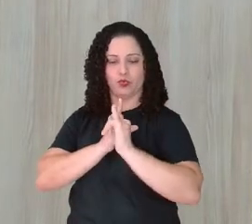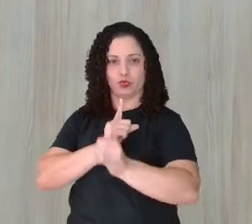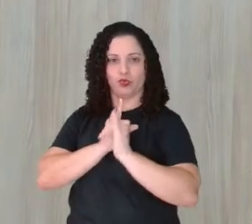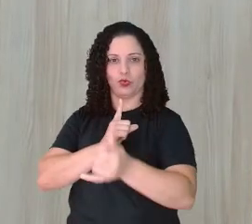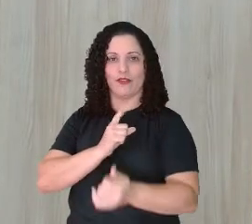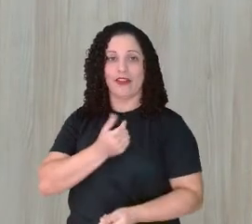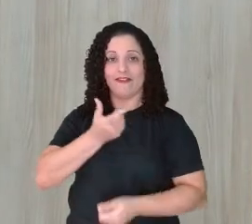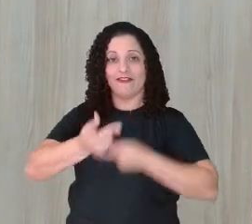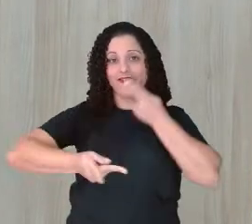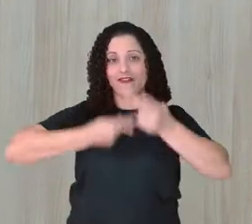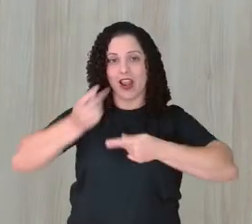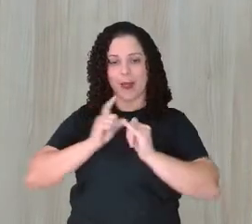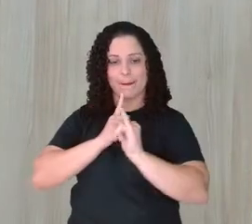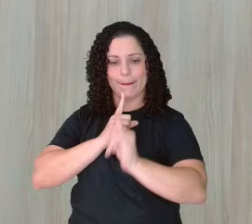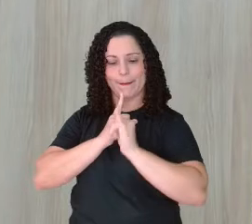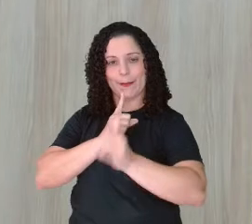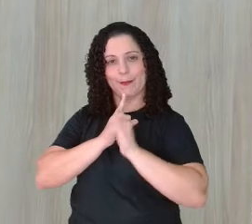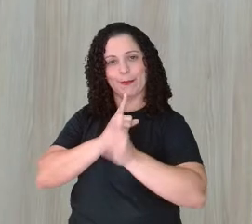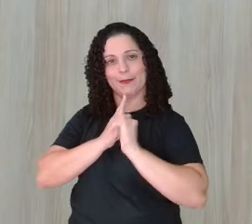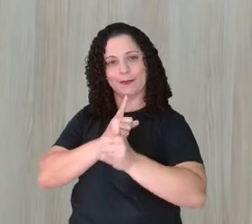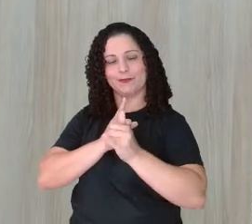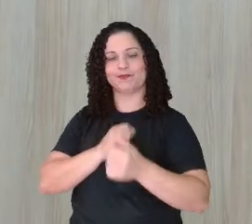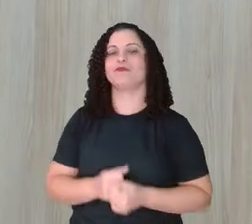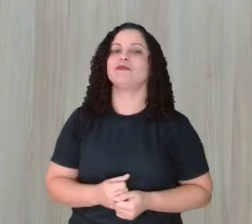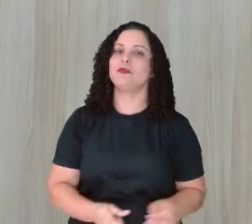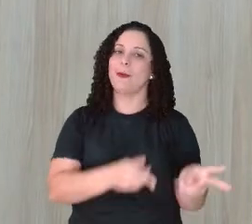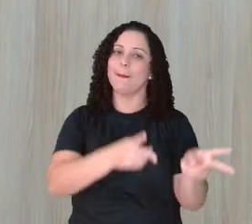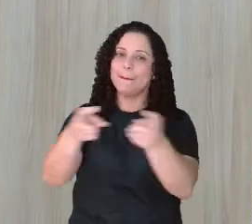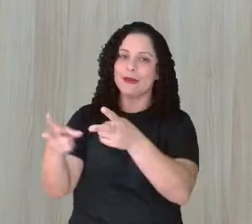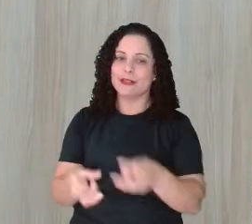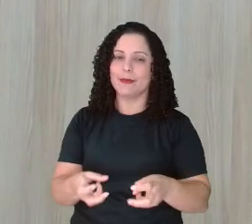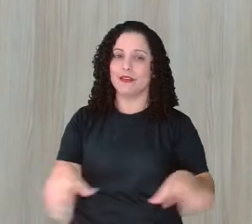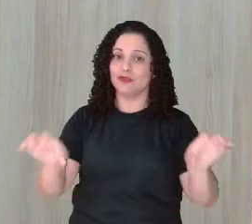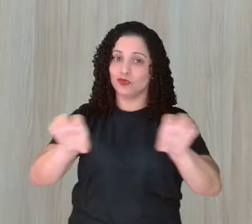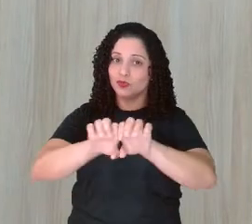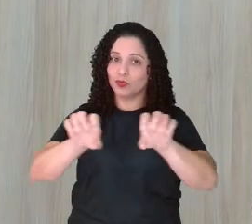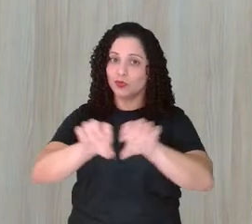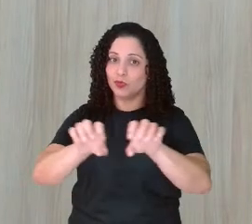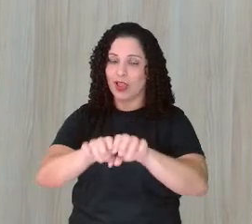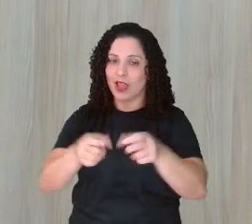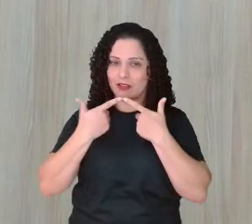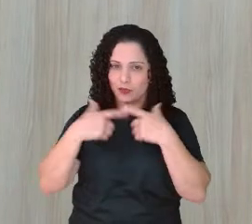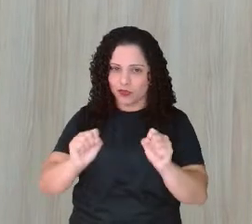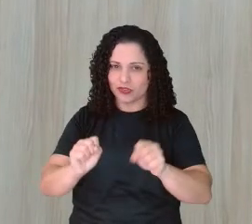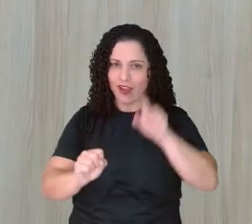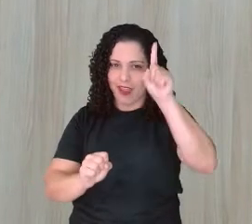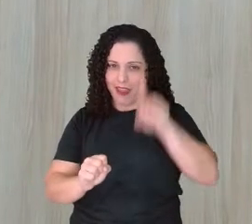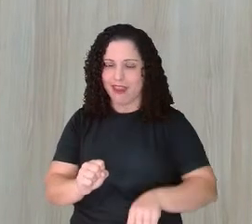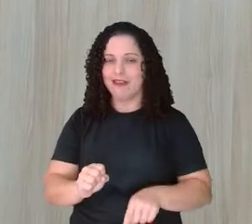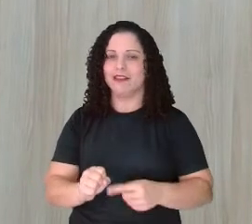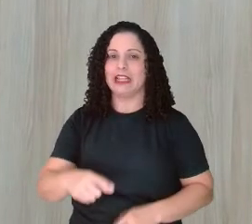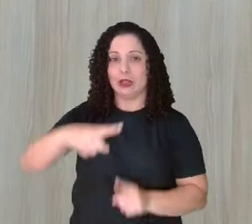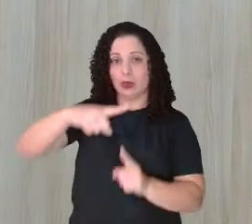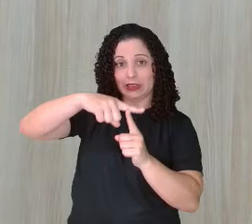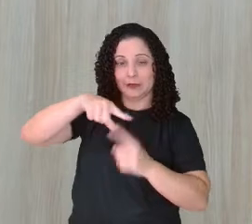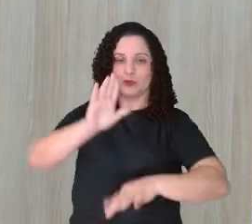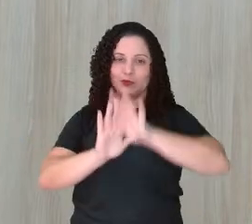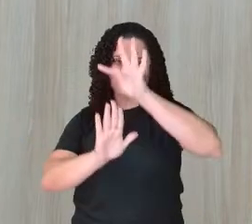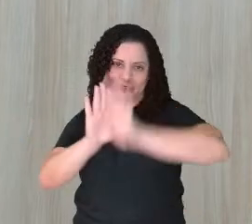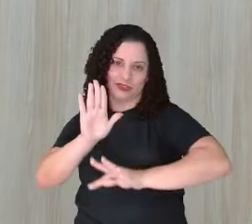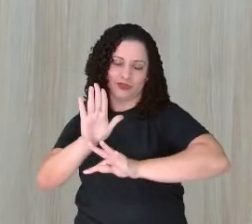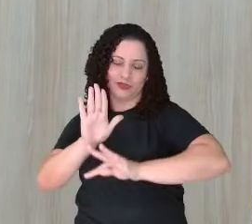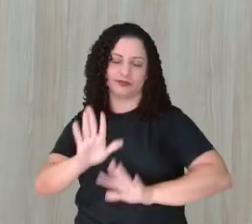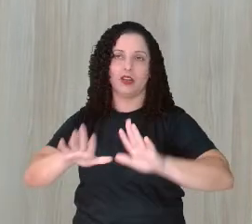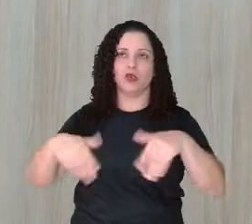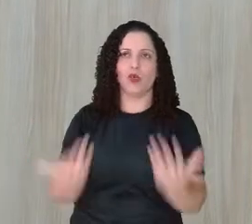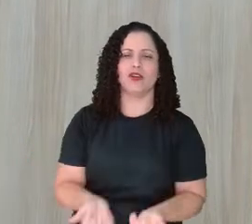Então, percebam que a estrutura linguística é o que a gente chama de tipo textual. Então, isso é importante por quê? Porque na hora de